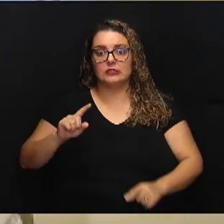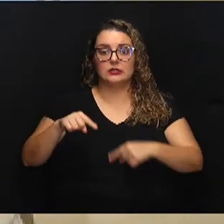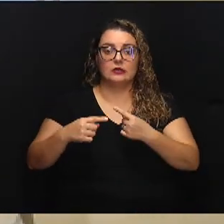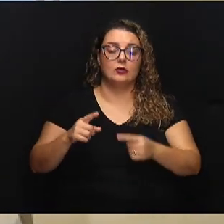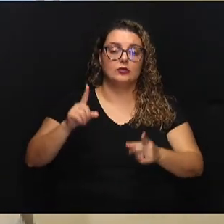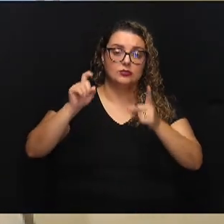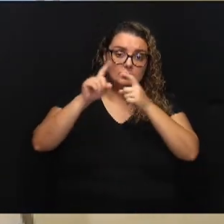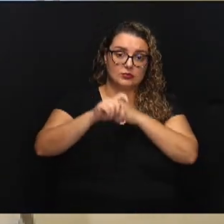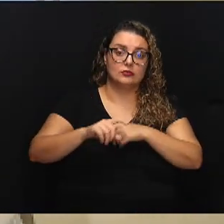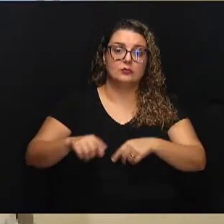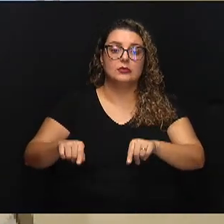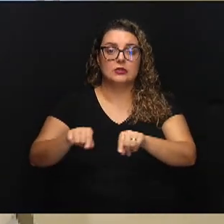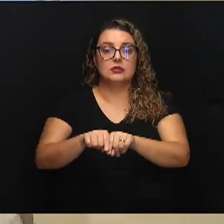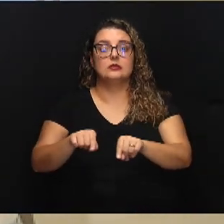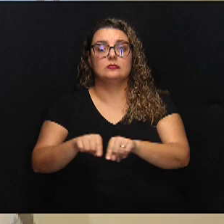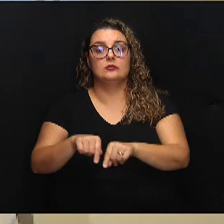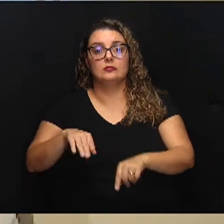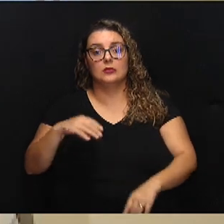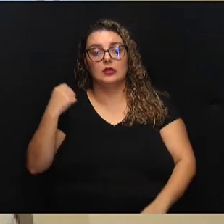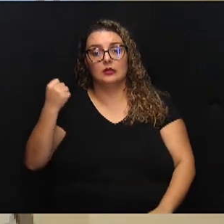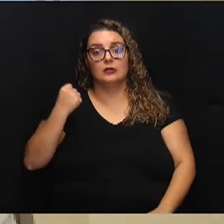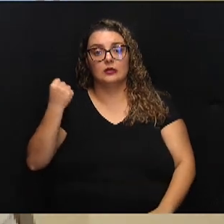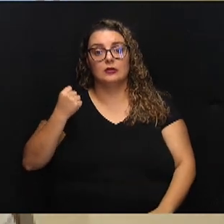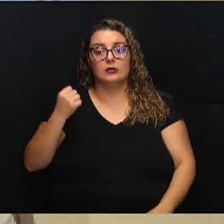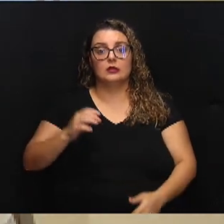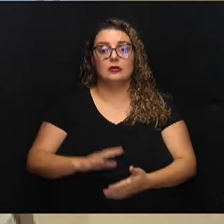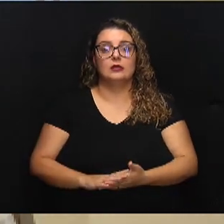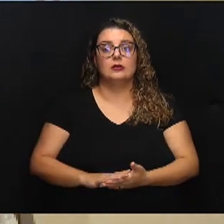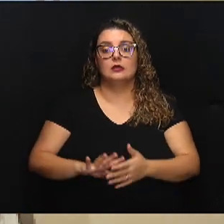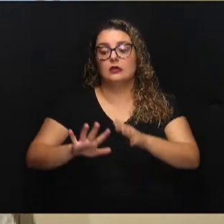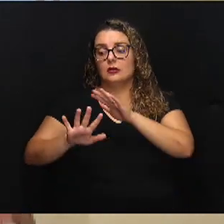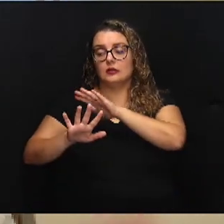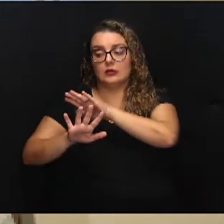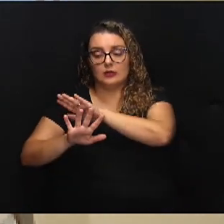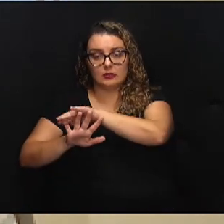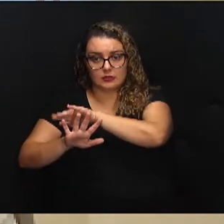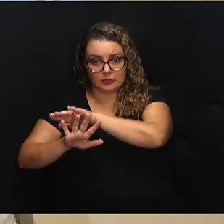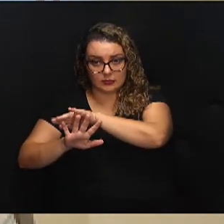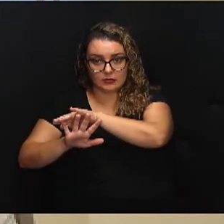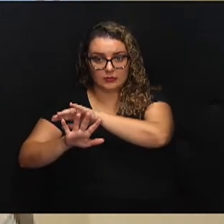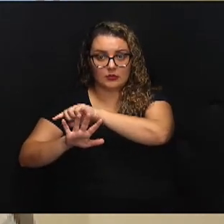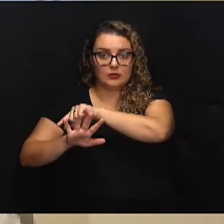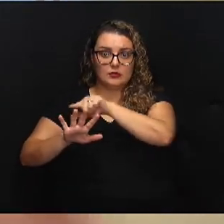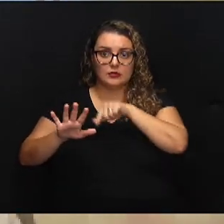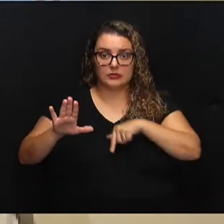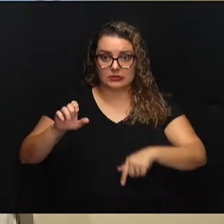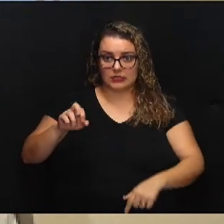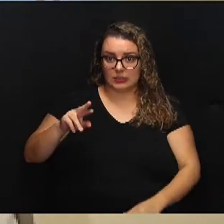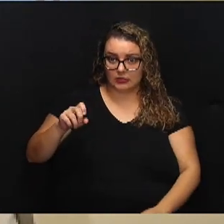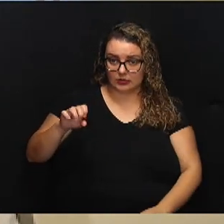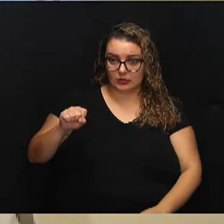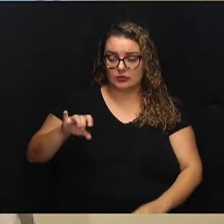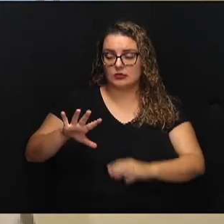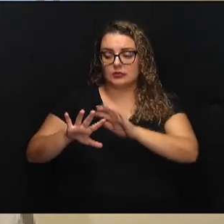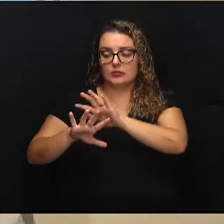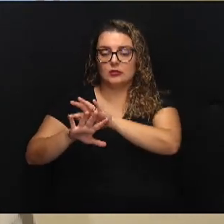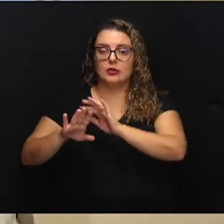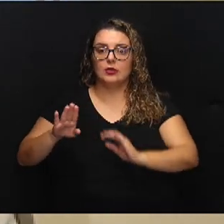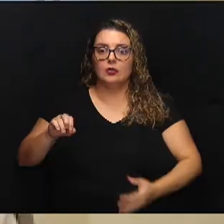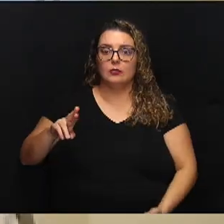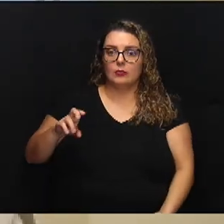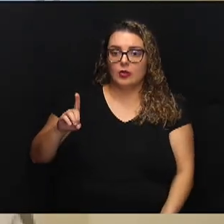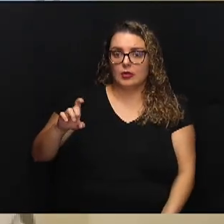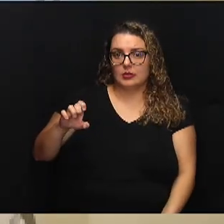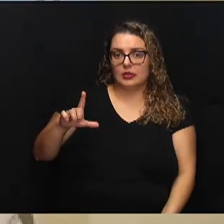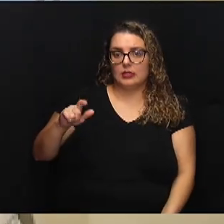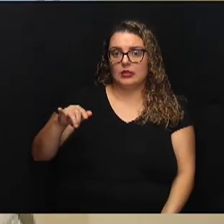mas considerado mais agressivo. E para finalizar essa categoria de serosos, o tumor borderline, que ainda